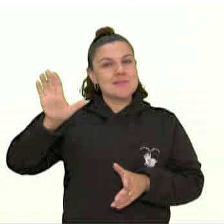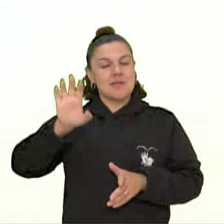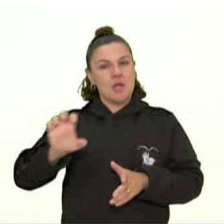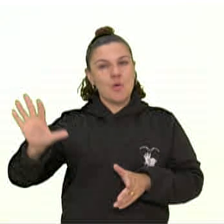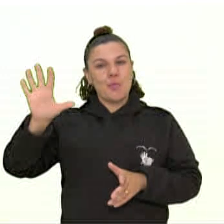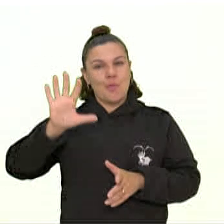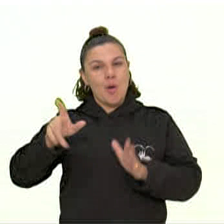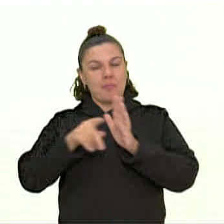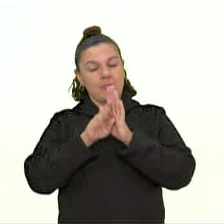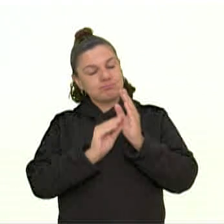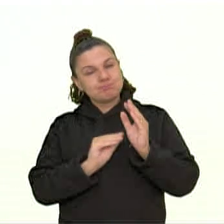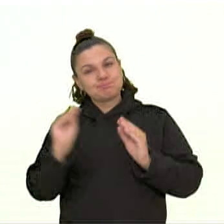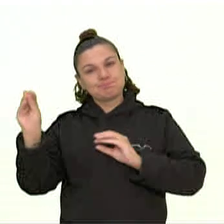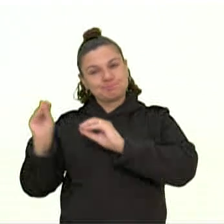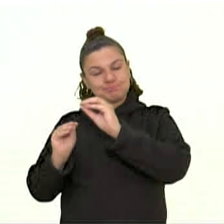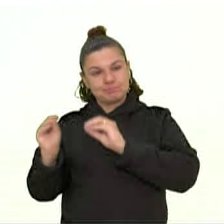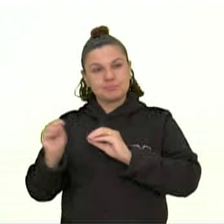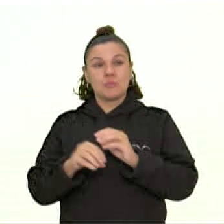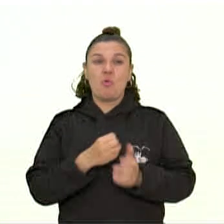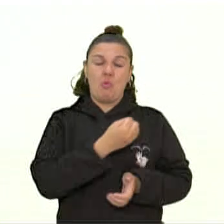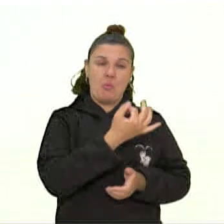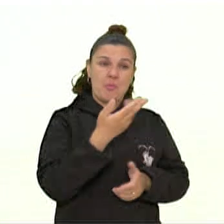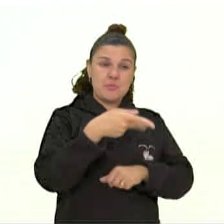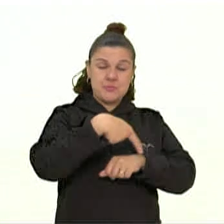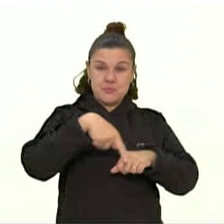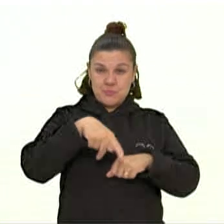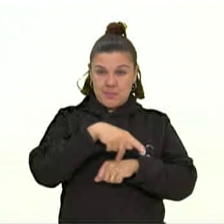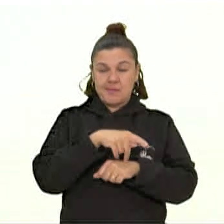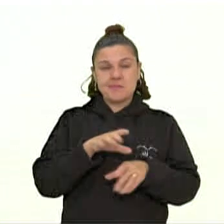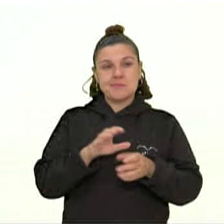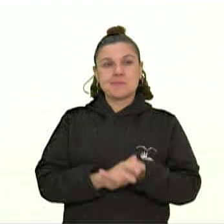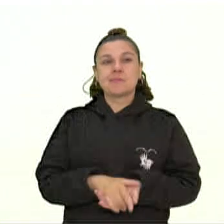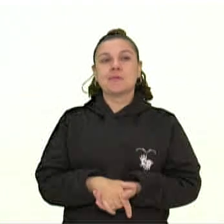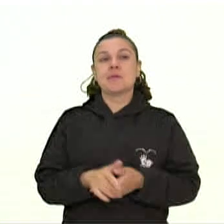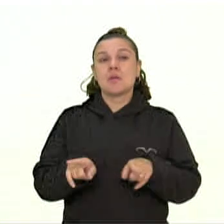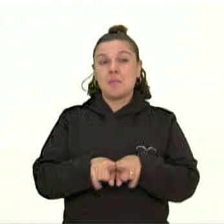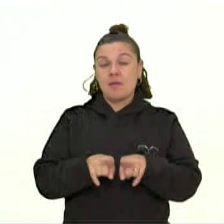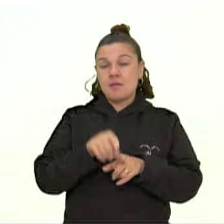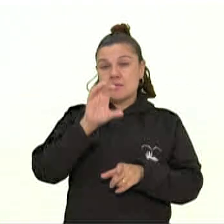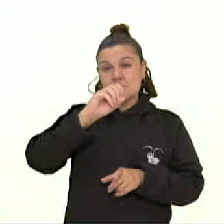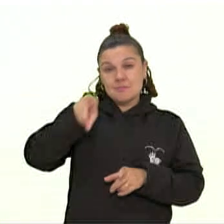2,9% para outros países em desenvolvimento, que não fazem parte da OCDE, e